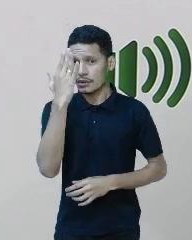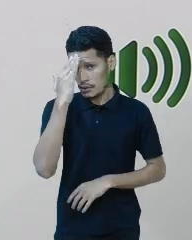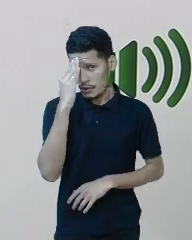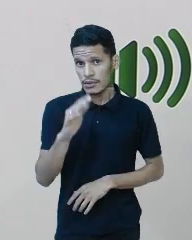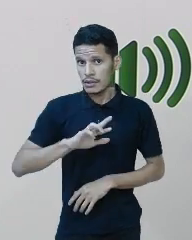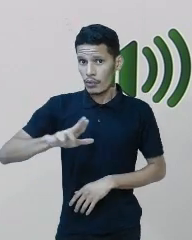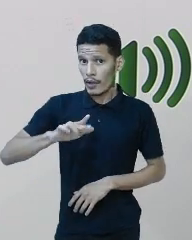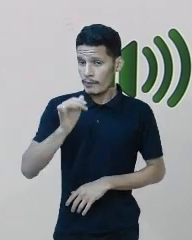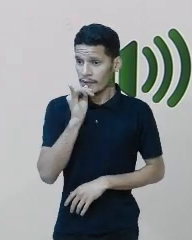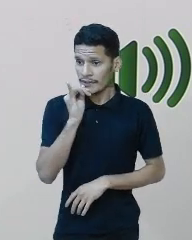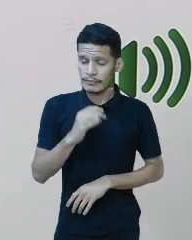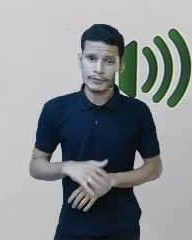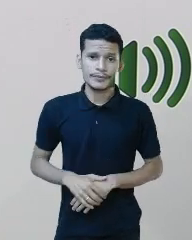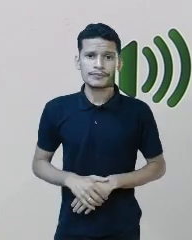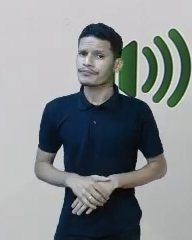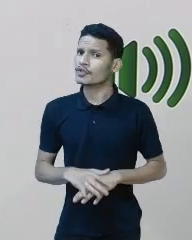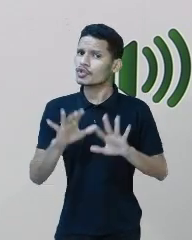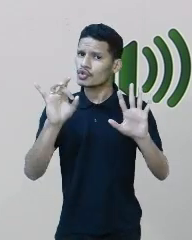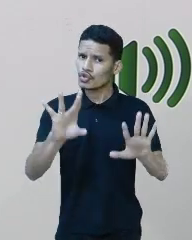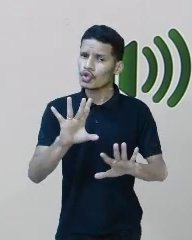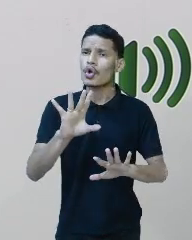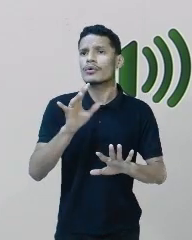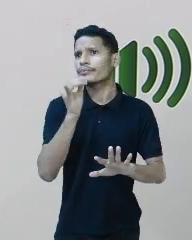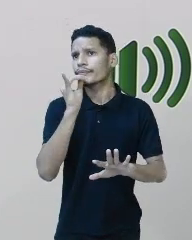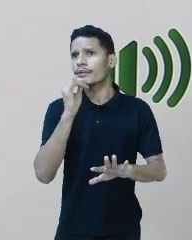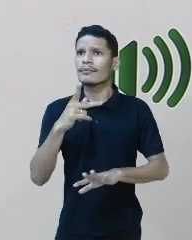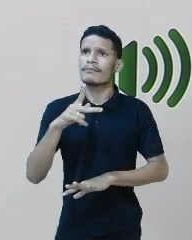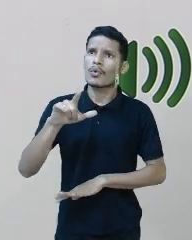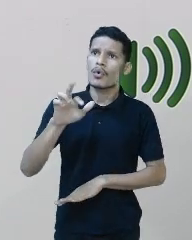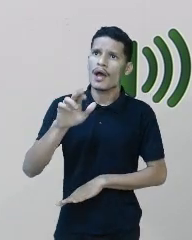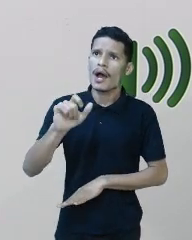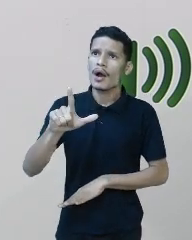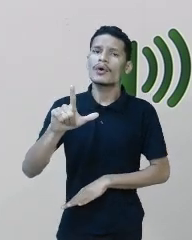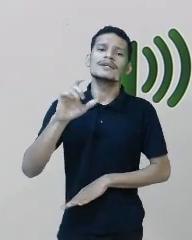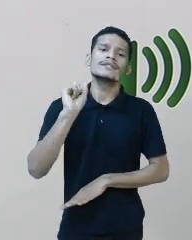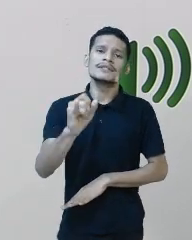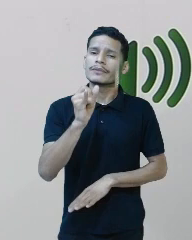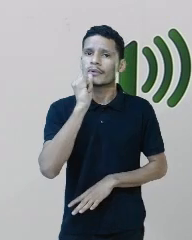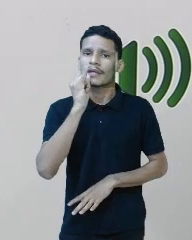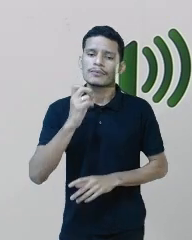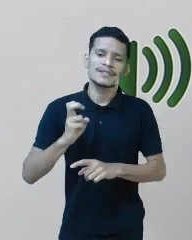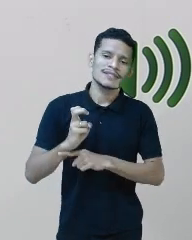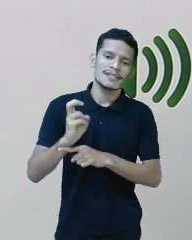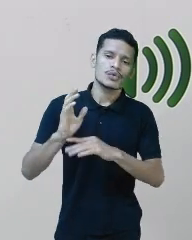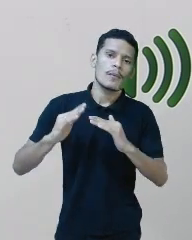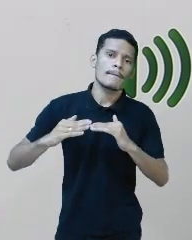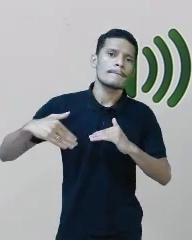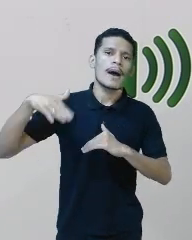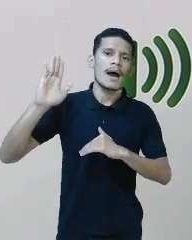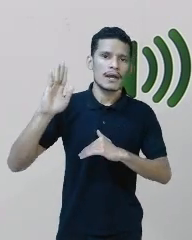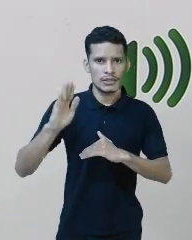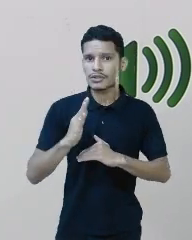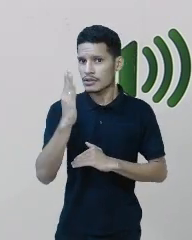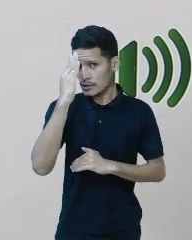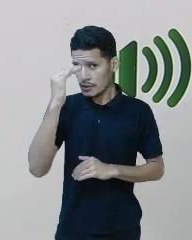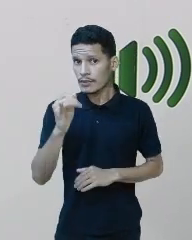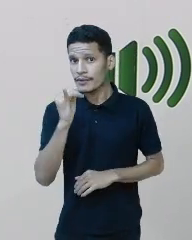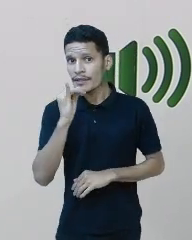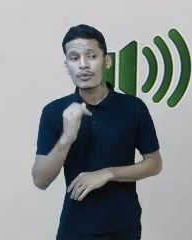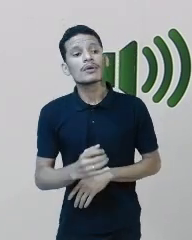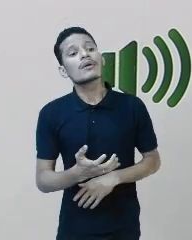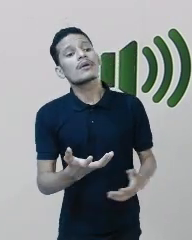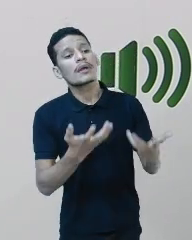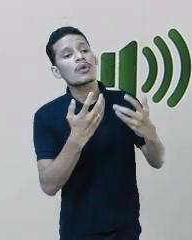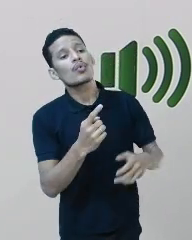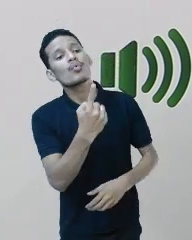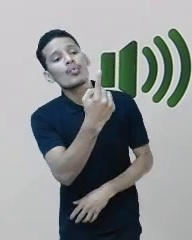você só é plural acima de 5. Muita gente fala isso, né? Então você vai comprar um pão, aí tem gente que diz assim, 1